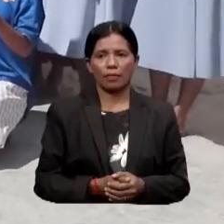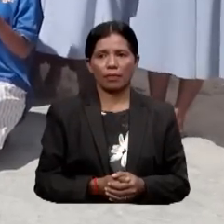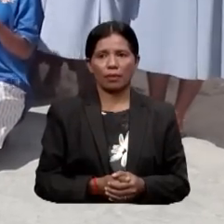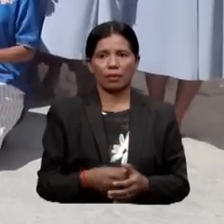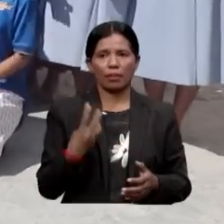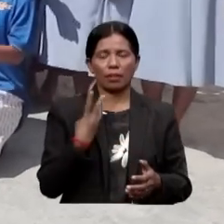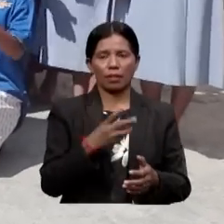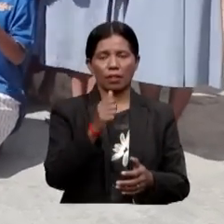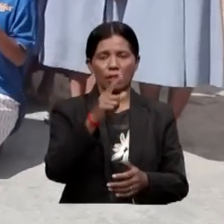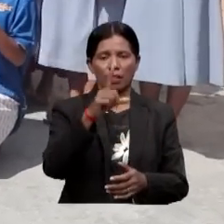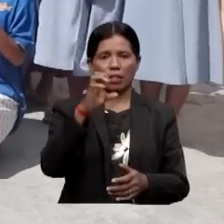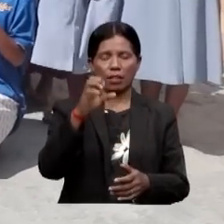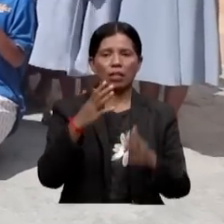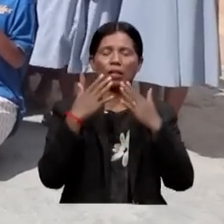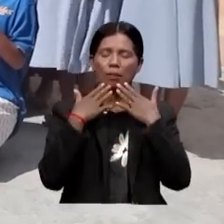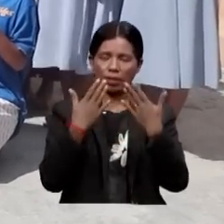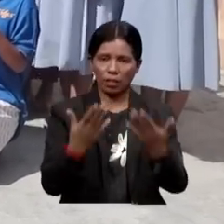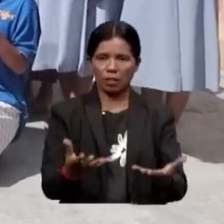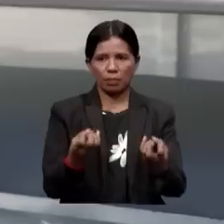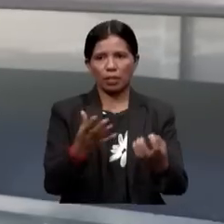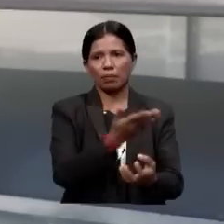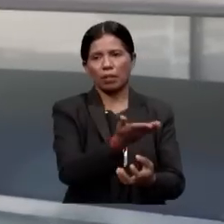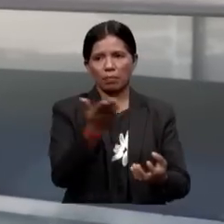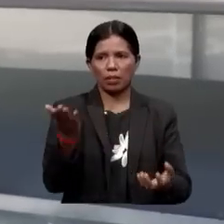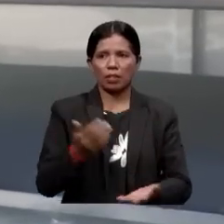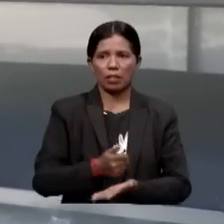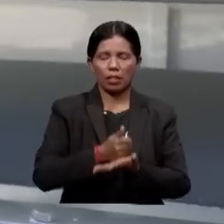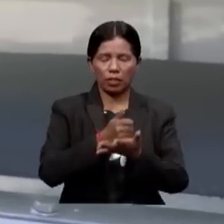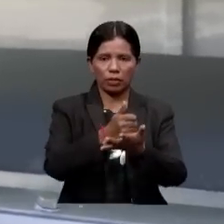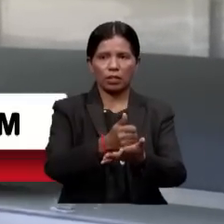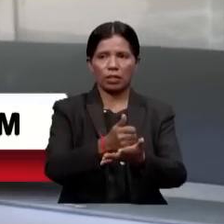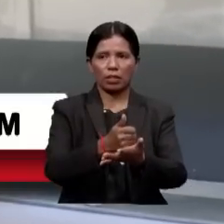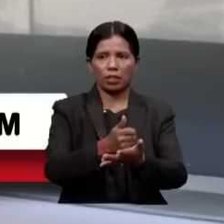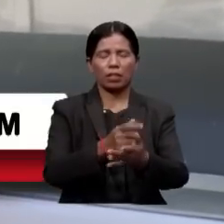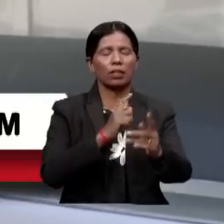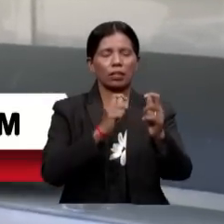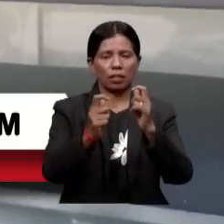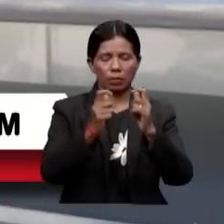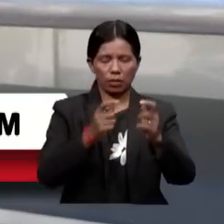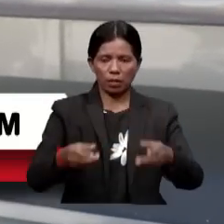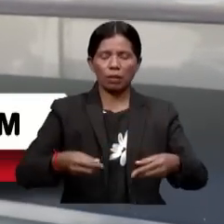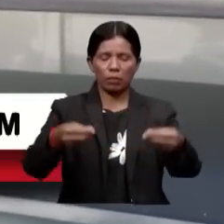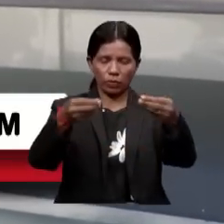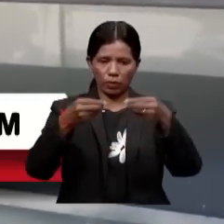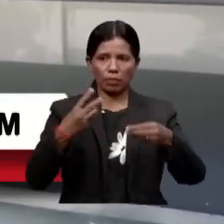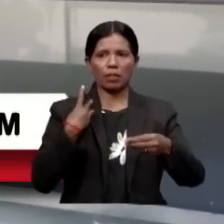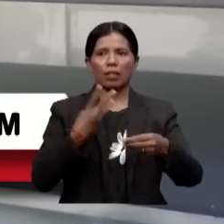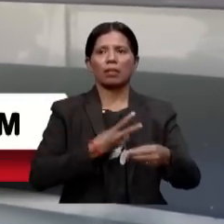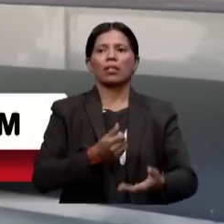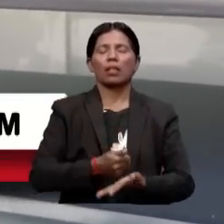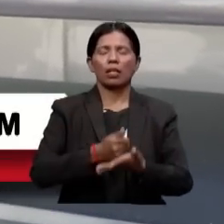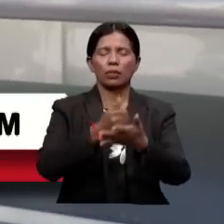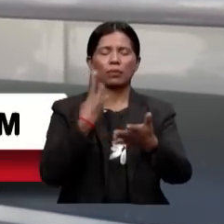Kai, obrigado Barak by mini ajuda. Transporte de nave me oferece a Miami, ne ajuda